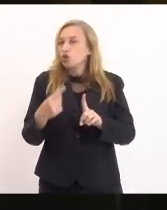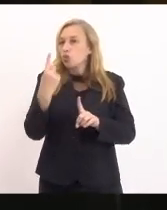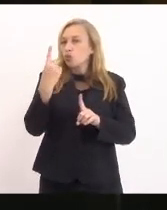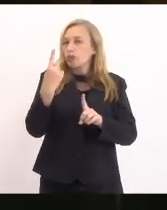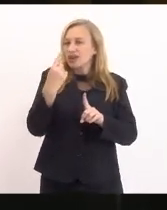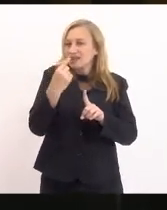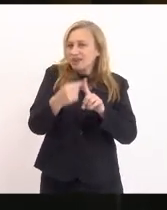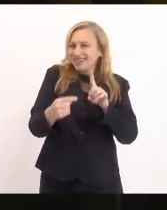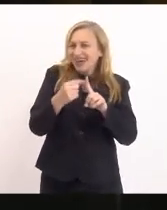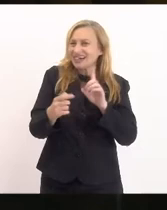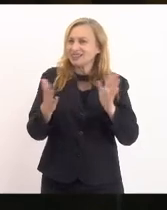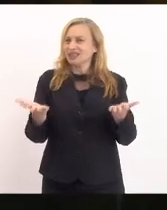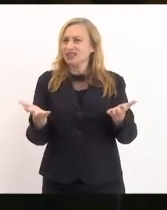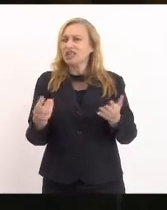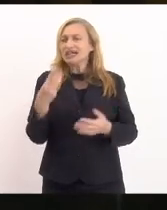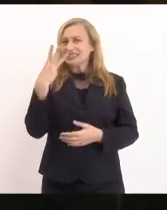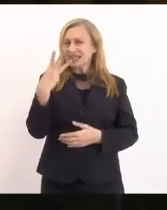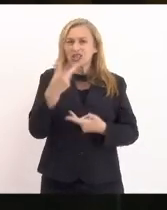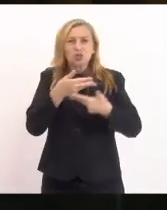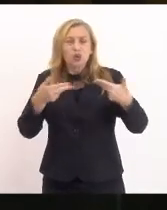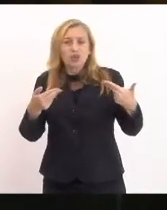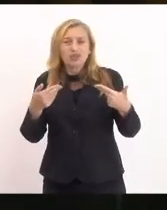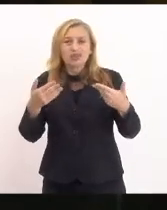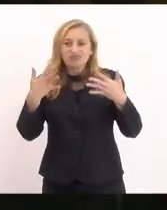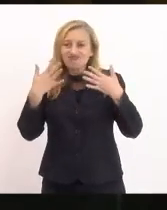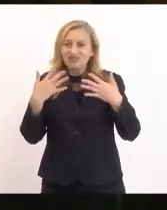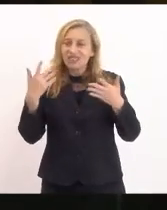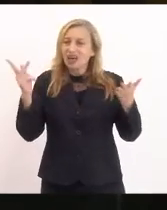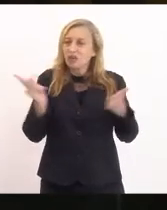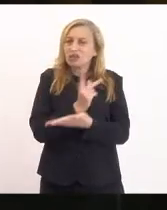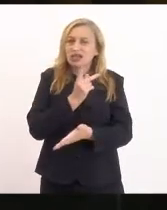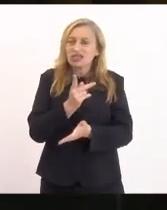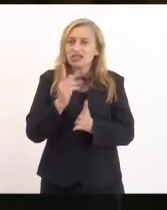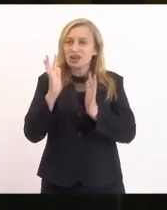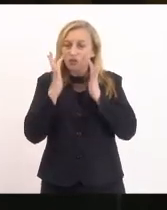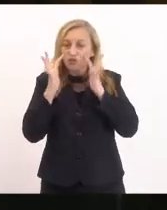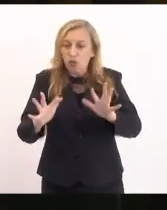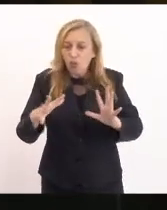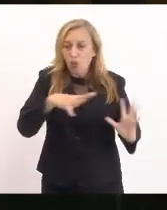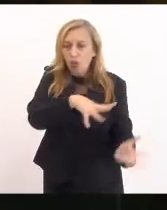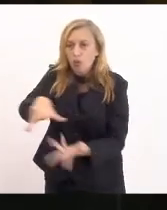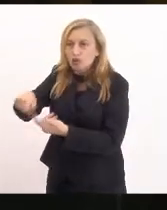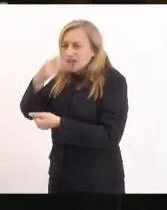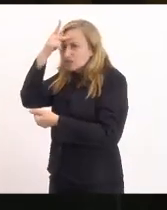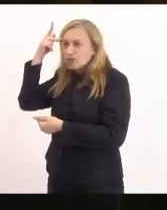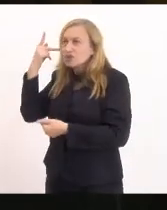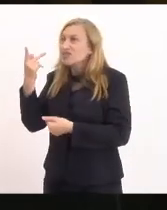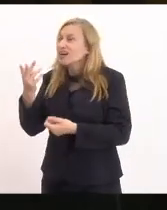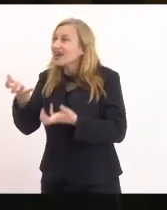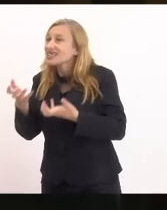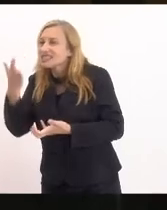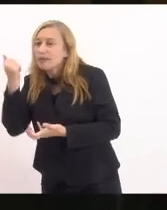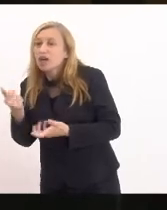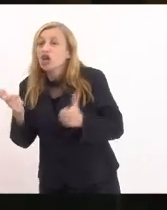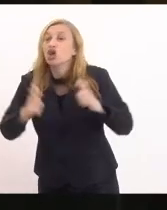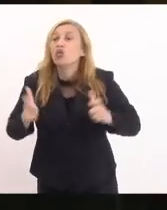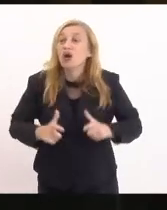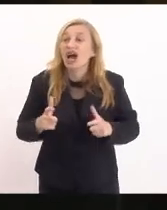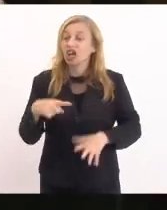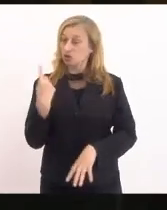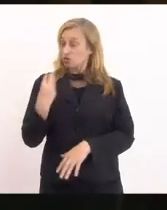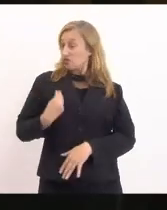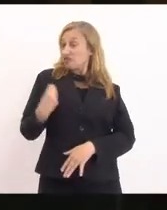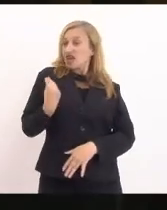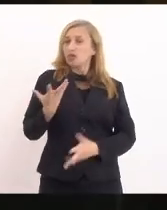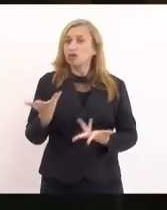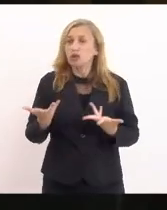mês, três casos que chamam a atenção do mundo. As pessoas estão querendo saber que lugar é esse que nós vivemos. Que história é essa